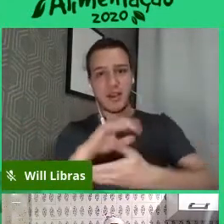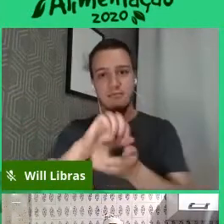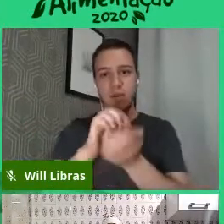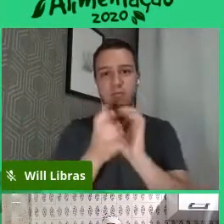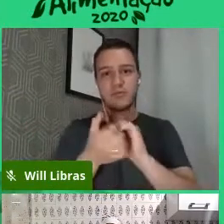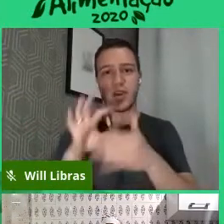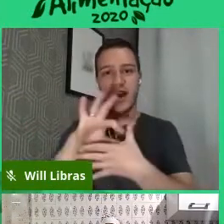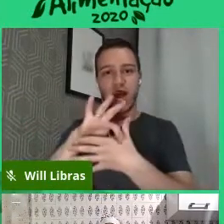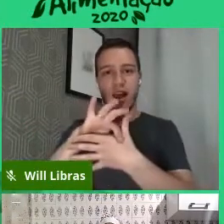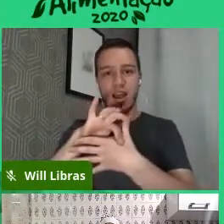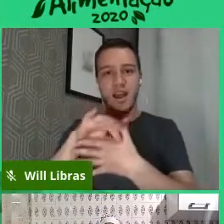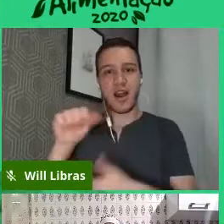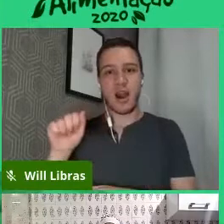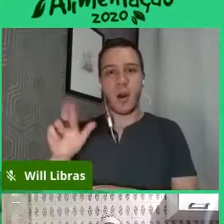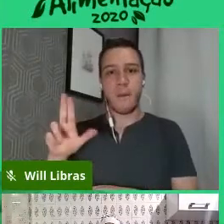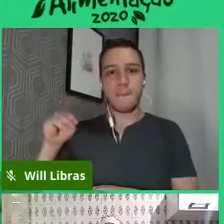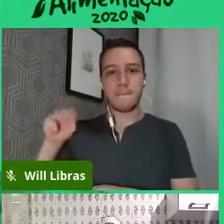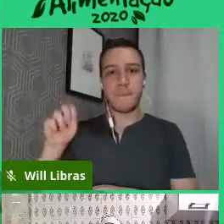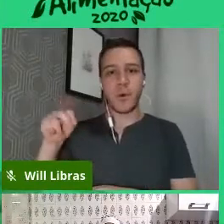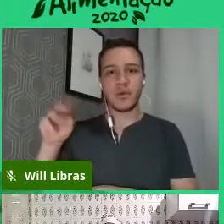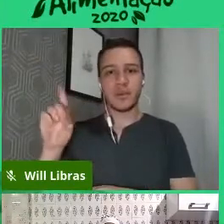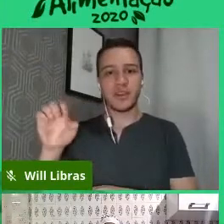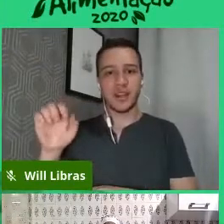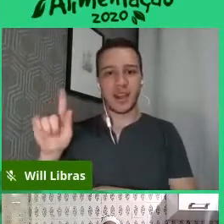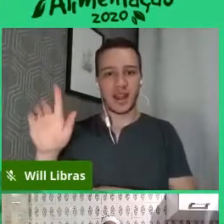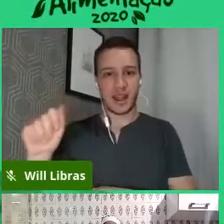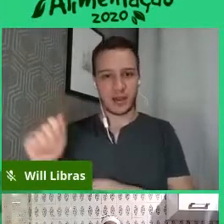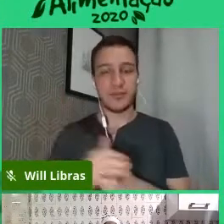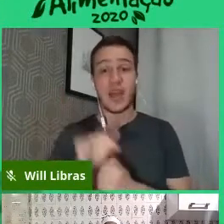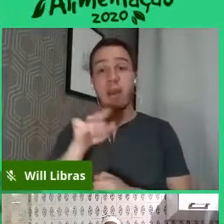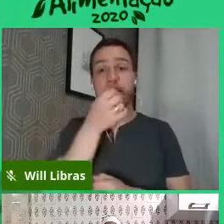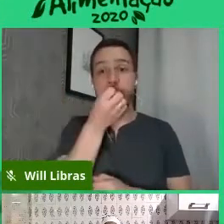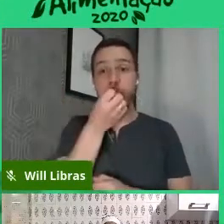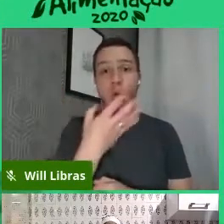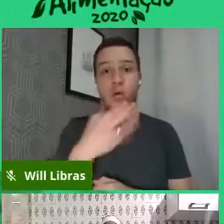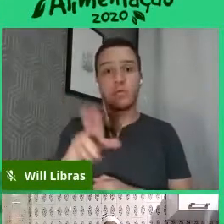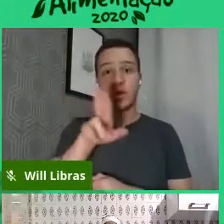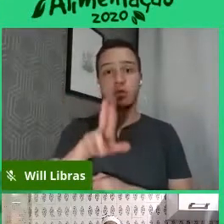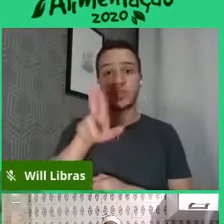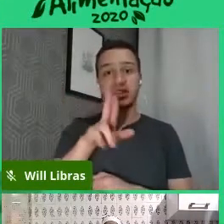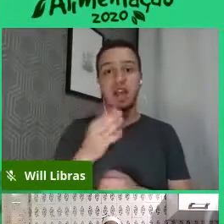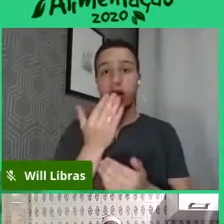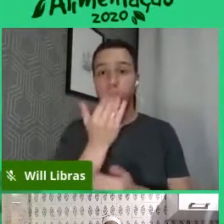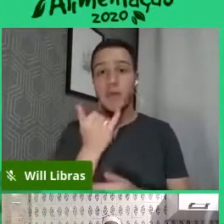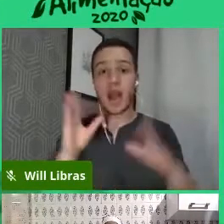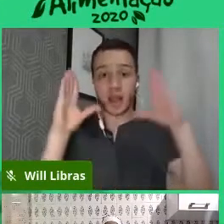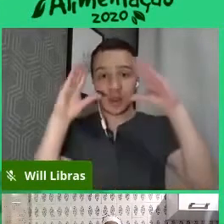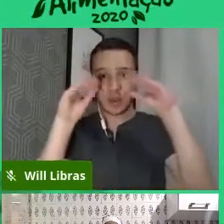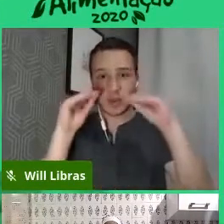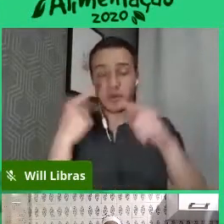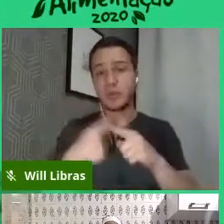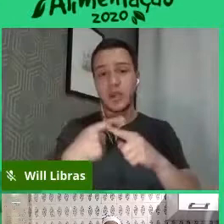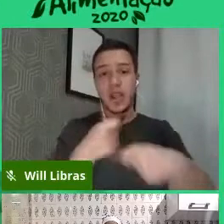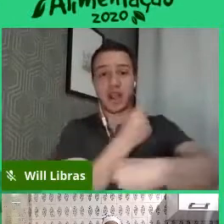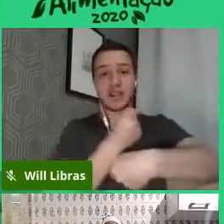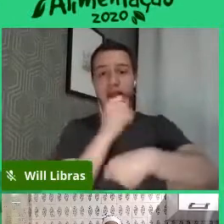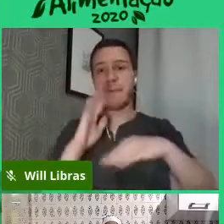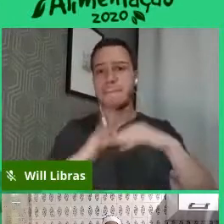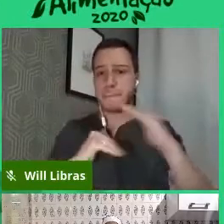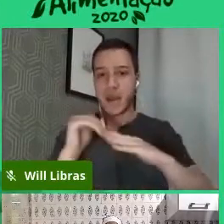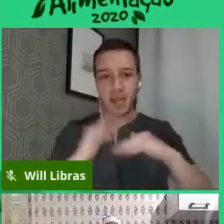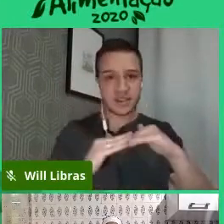Essa receitinha é muito legal para ser usada na janta, porque é uma receita prática. Você consegue estar fazendo